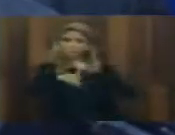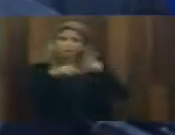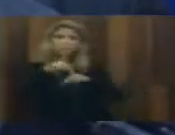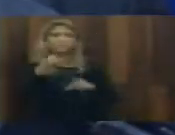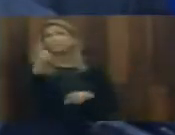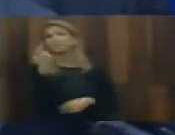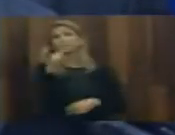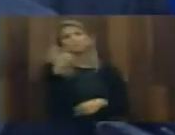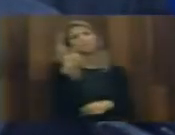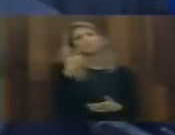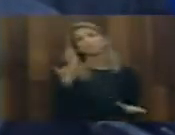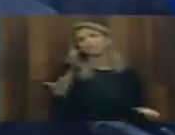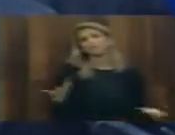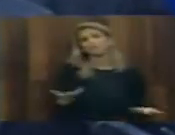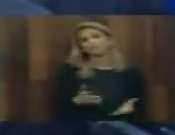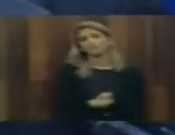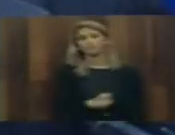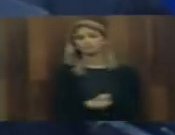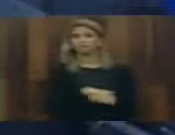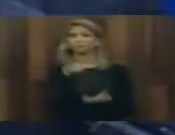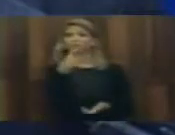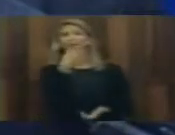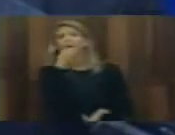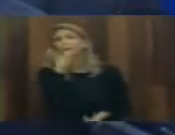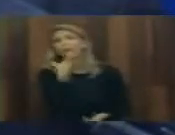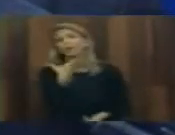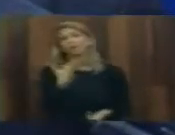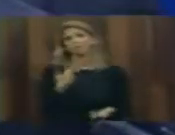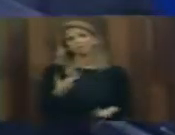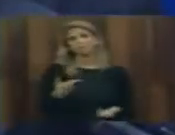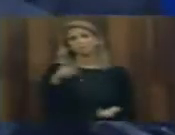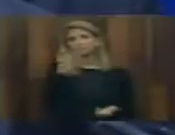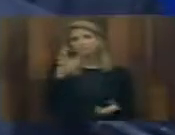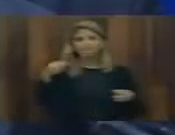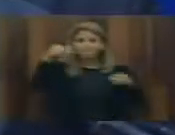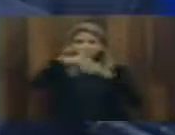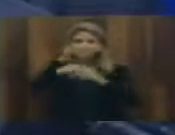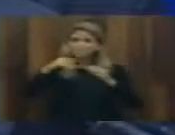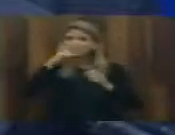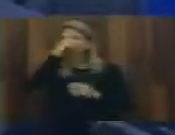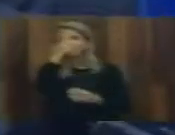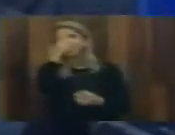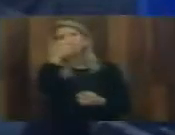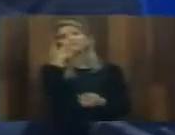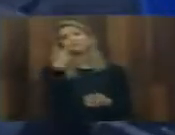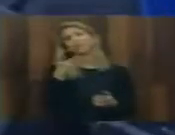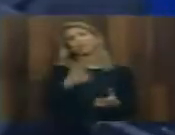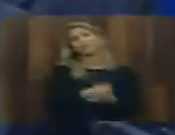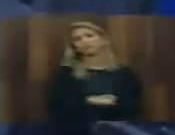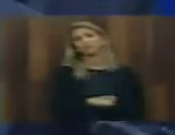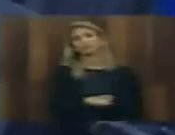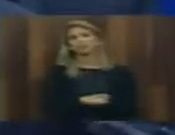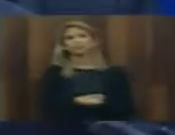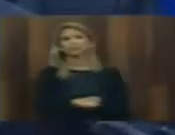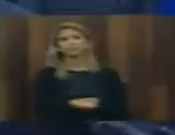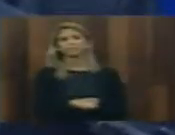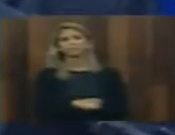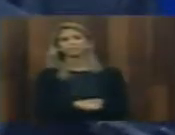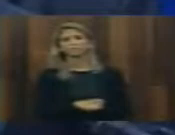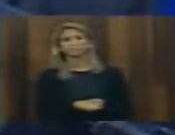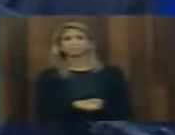nem para ter atendido lá e ter o remédio ali, não tem. Aí, quem onde encontra? Logo em frente do hospital, a casa de